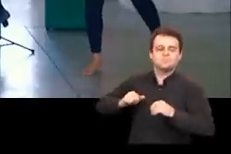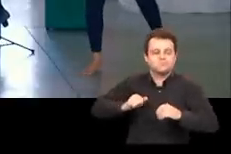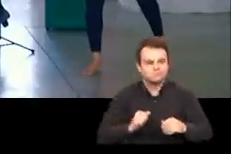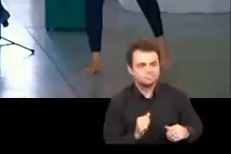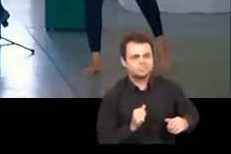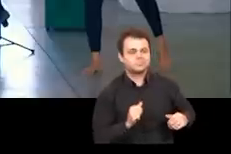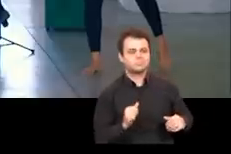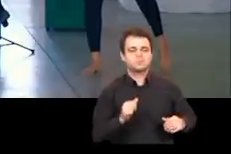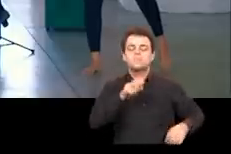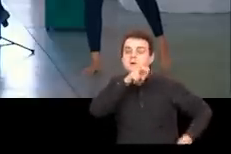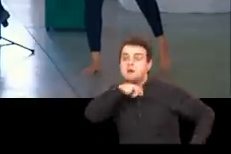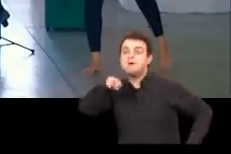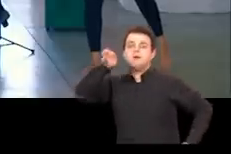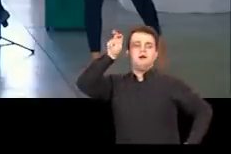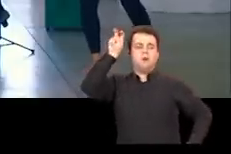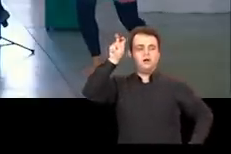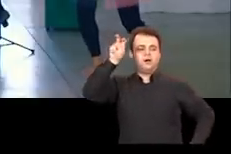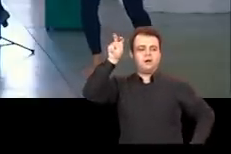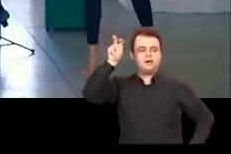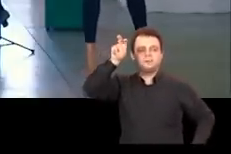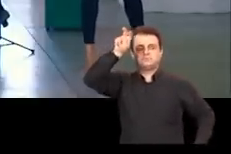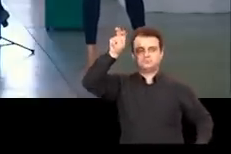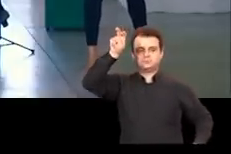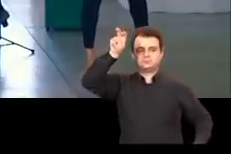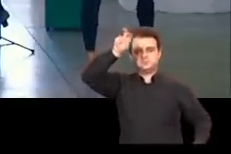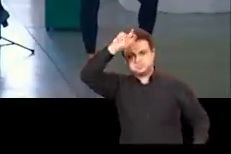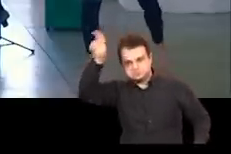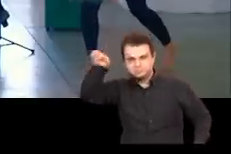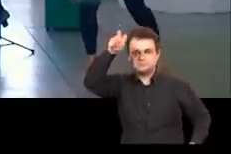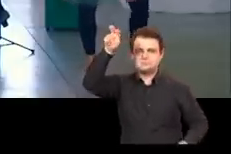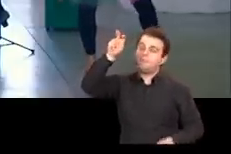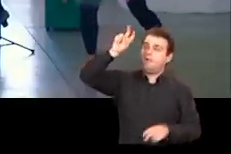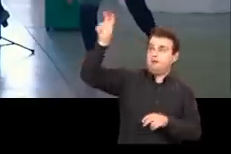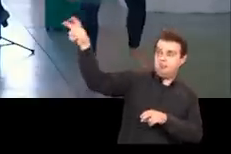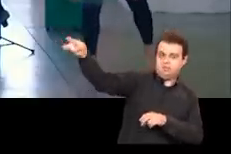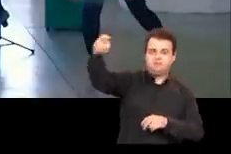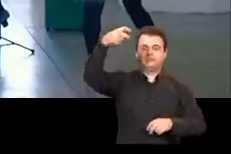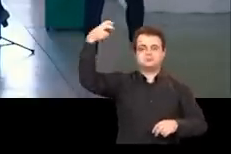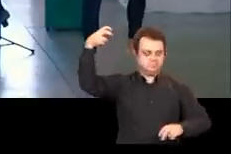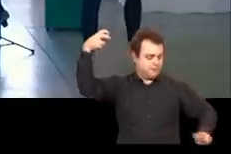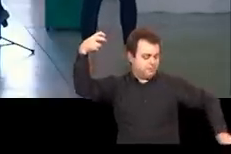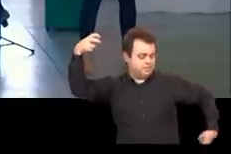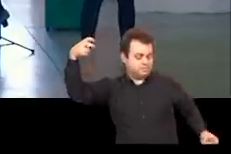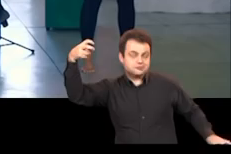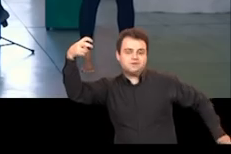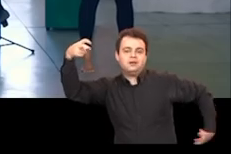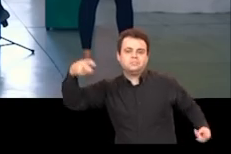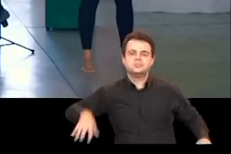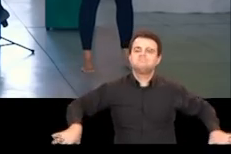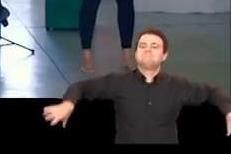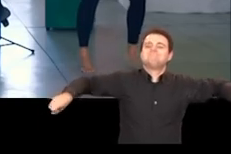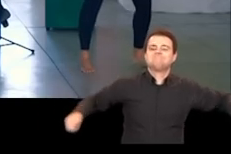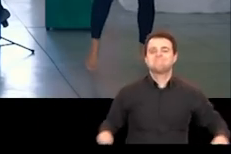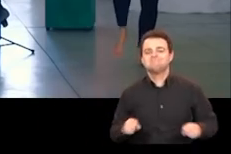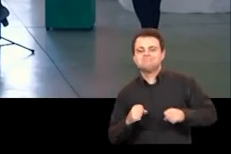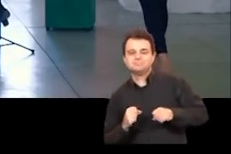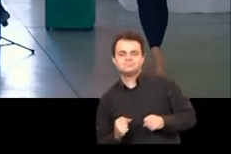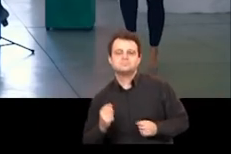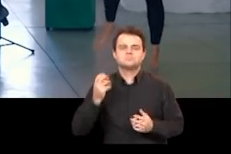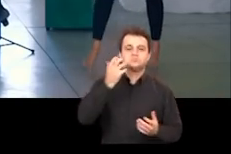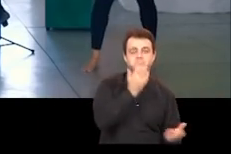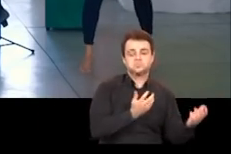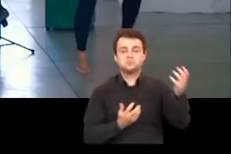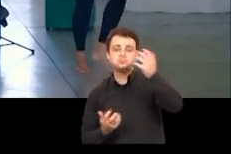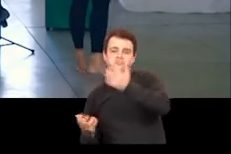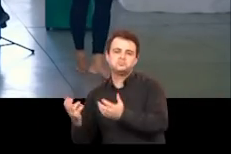cá, estica o pescoço assim. E sobe no galho, balança o chocalho, depois dá a mão pra mim. A